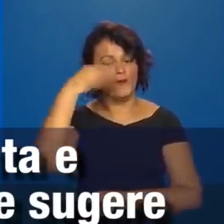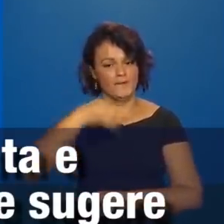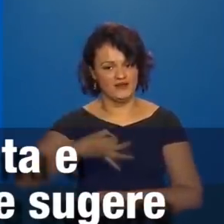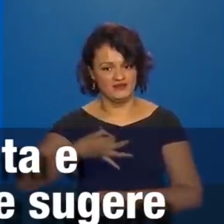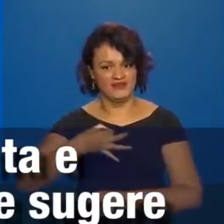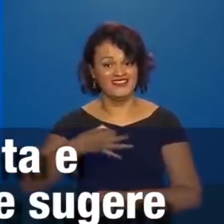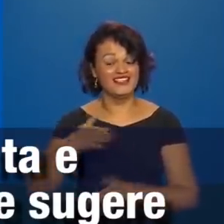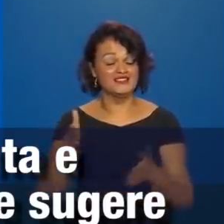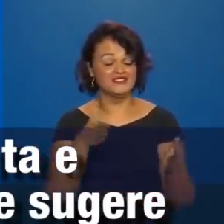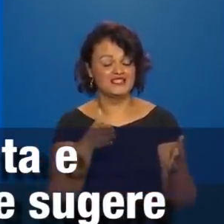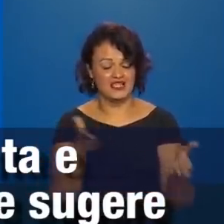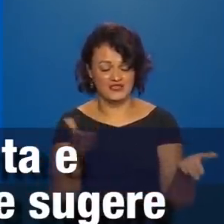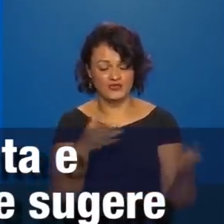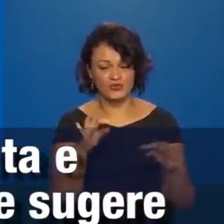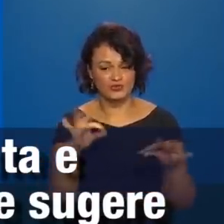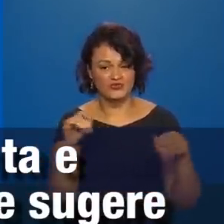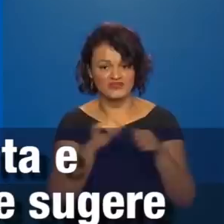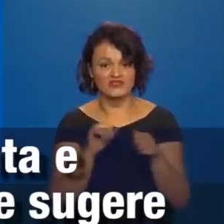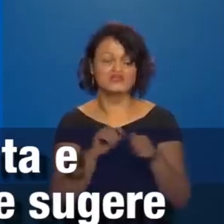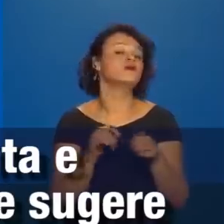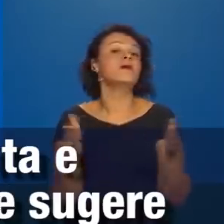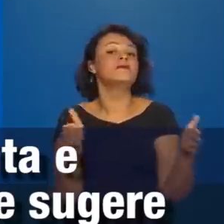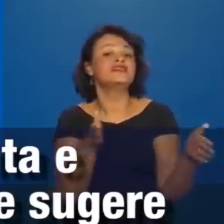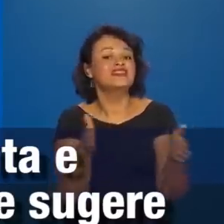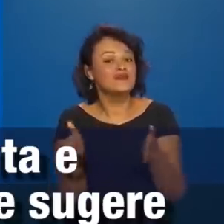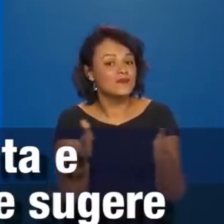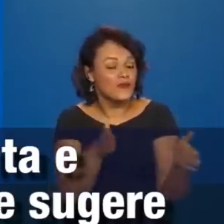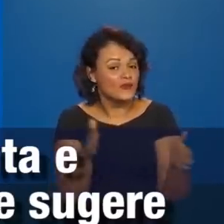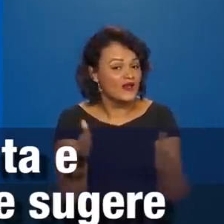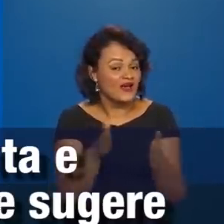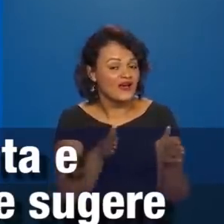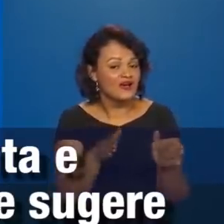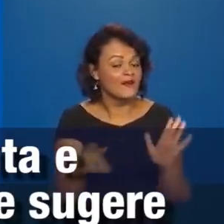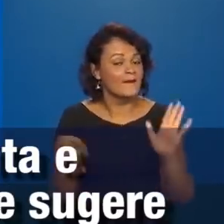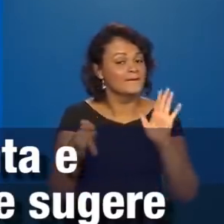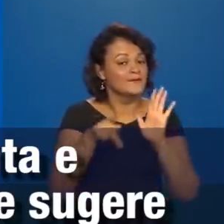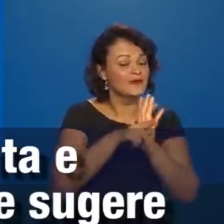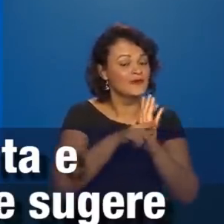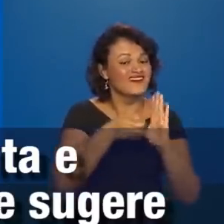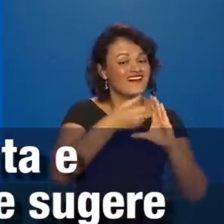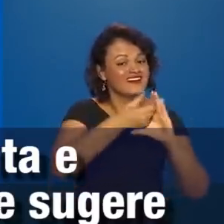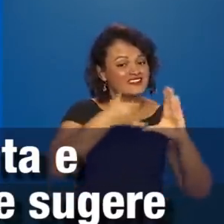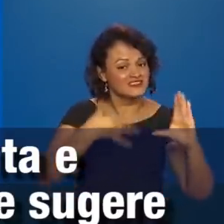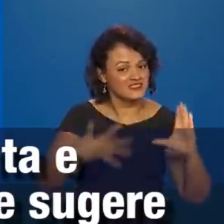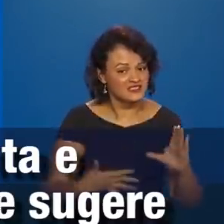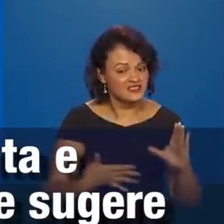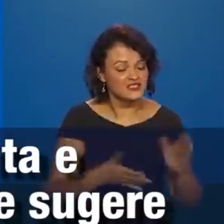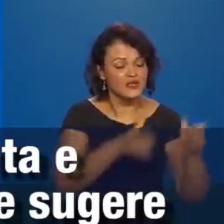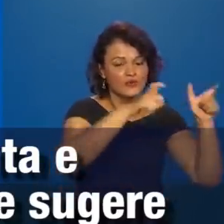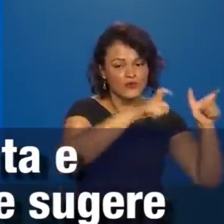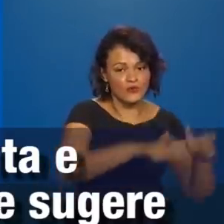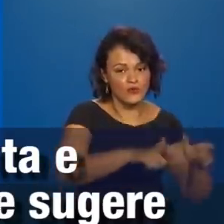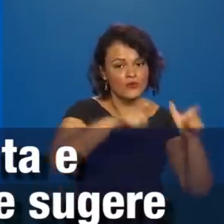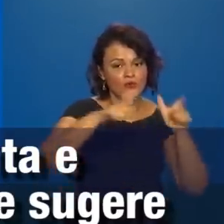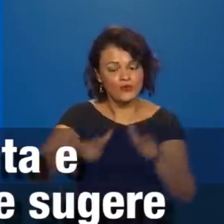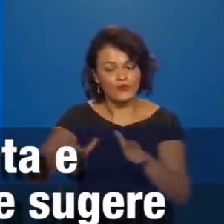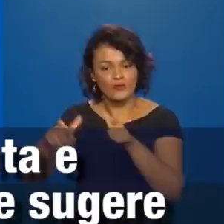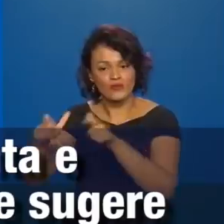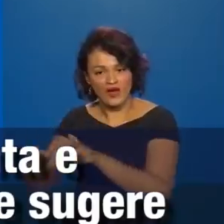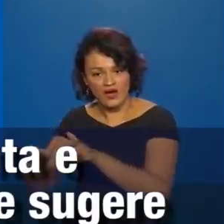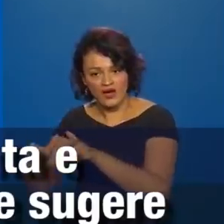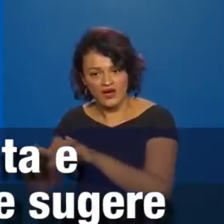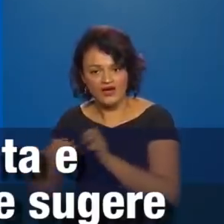são temporárias, são específicas, localizadas e que o governo federal